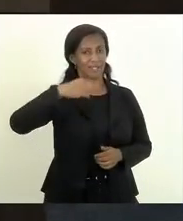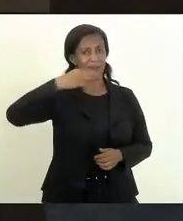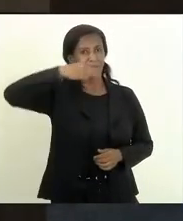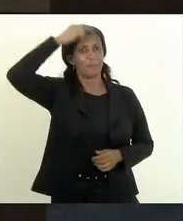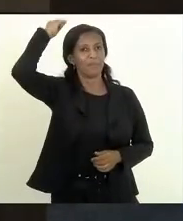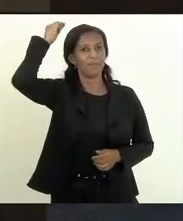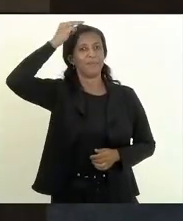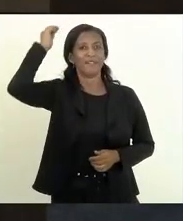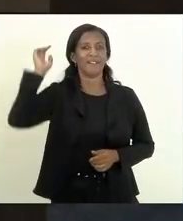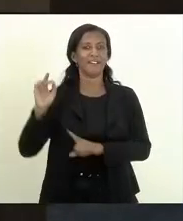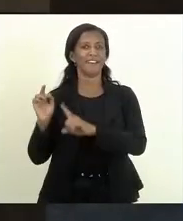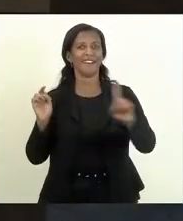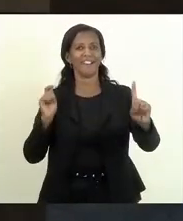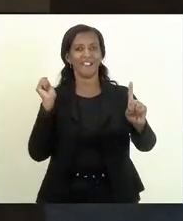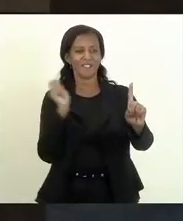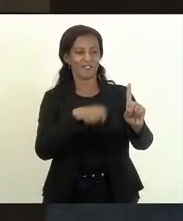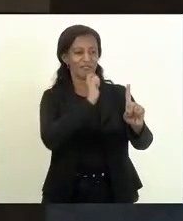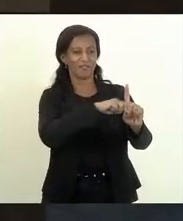rezadeira.